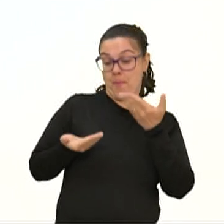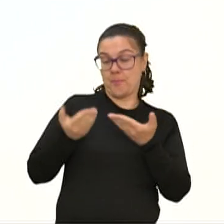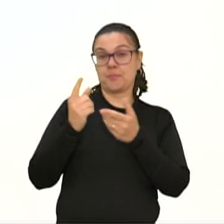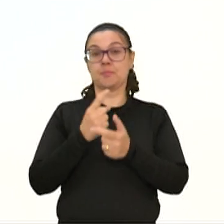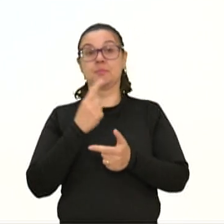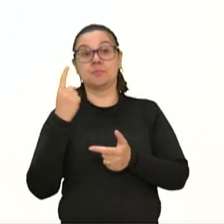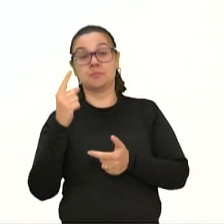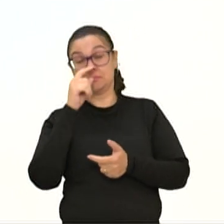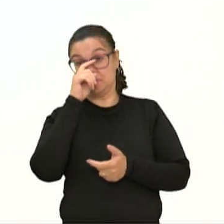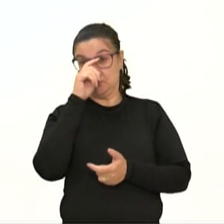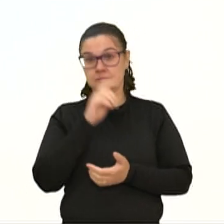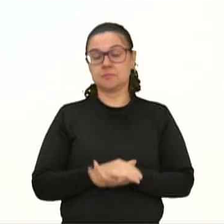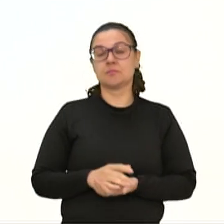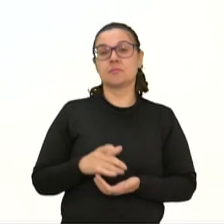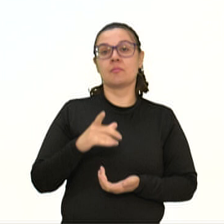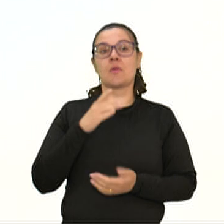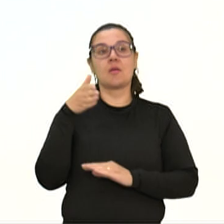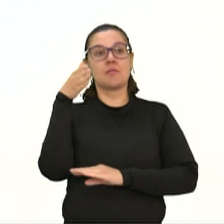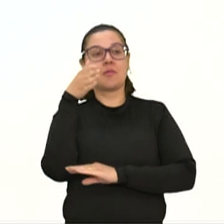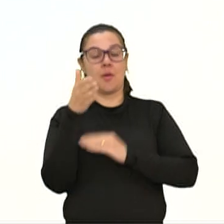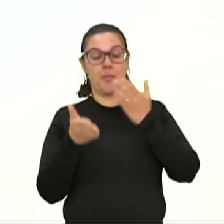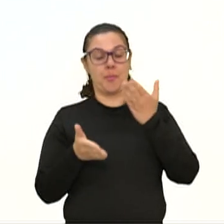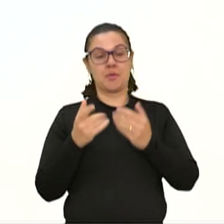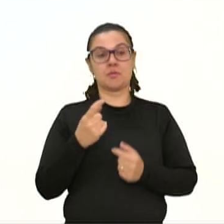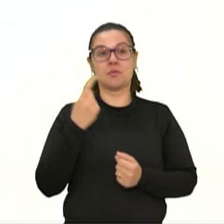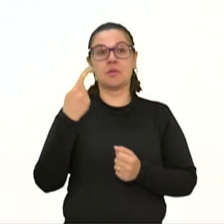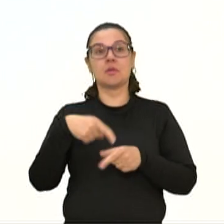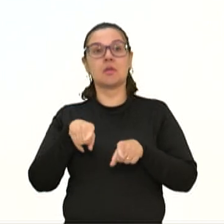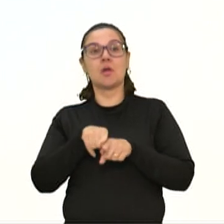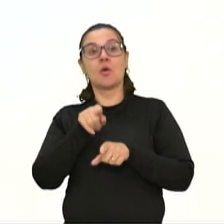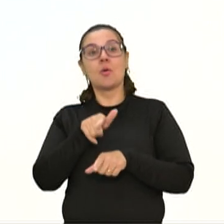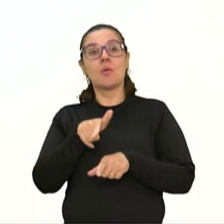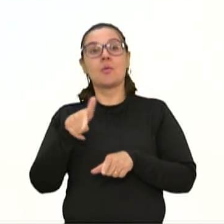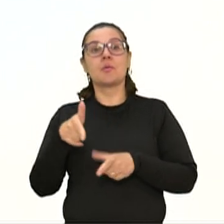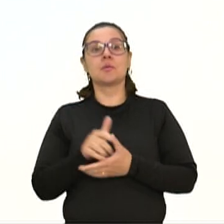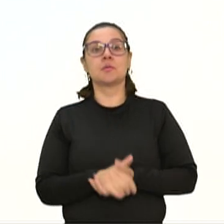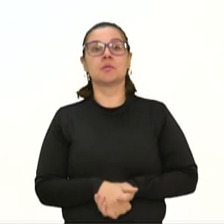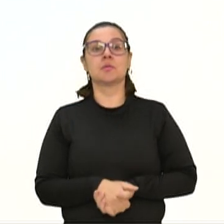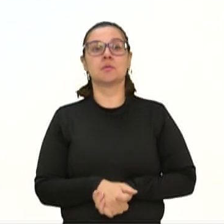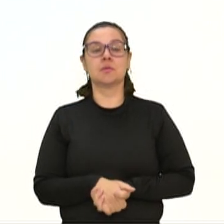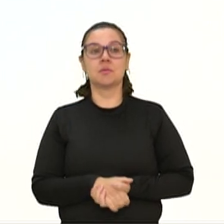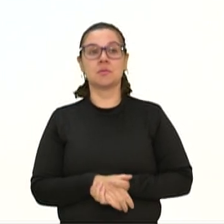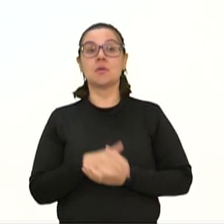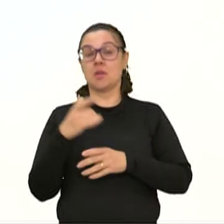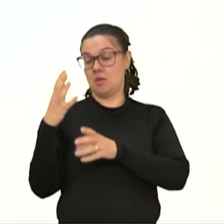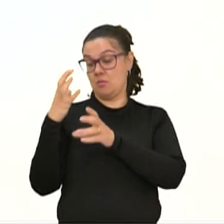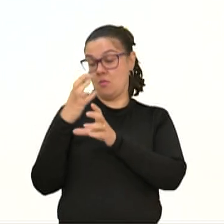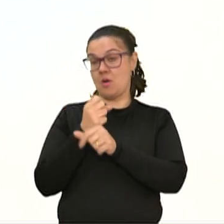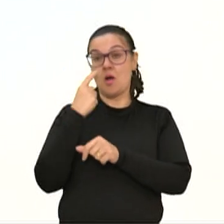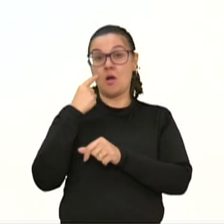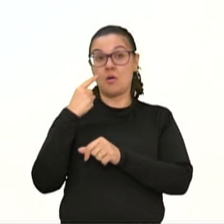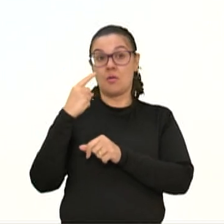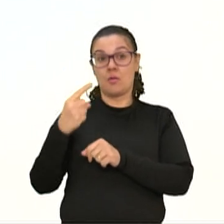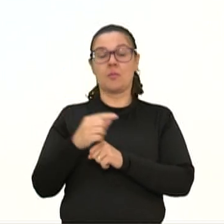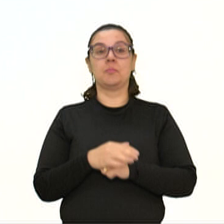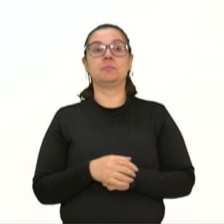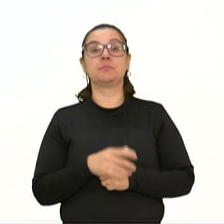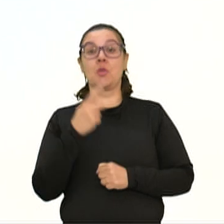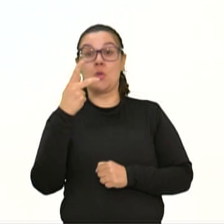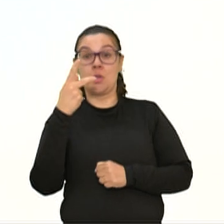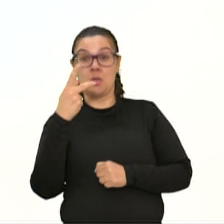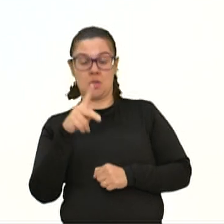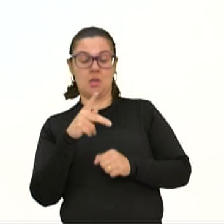altura. Então, você tem que ir lá medir o peso e a altura e tem até um cálculo que é feito. Então, você pega o